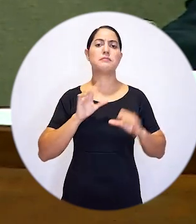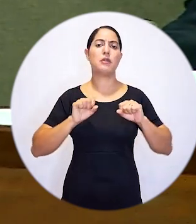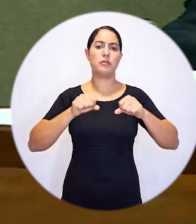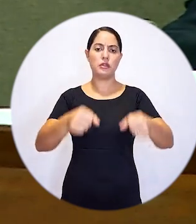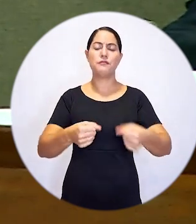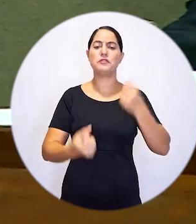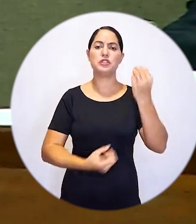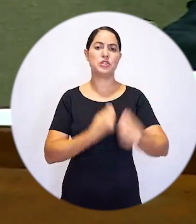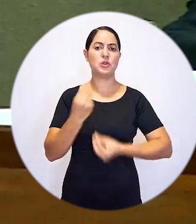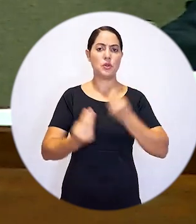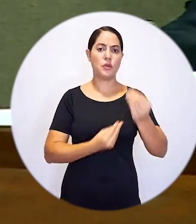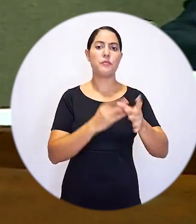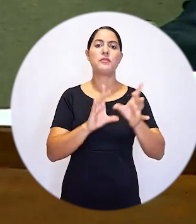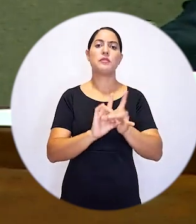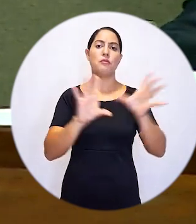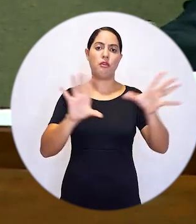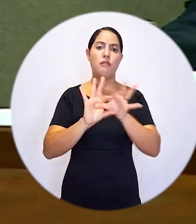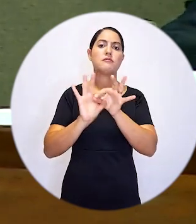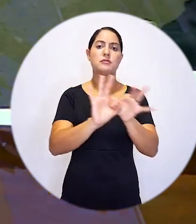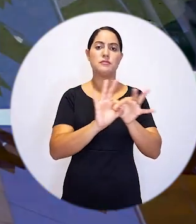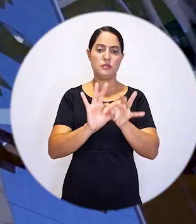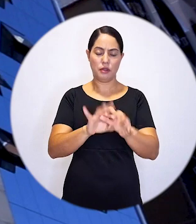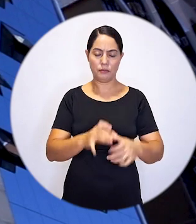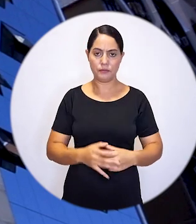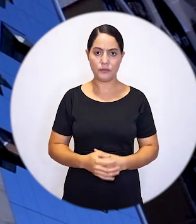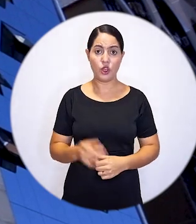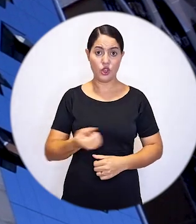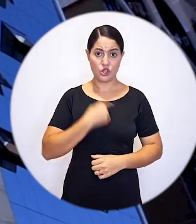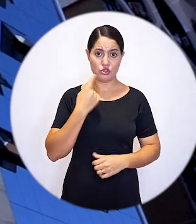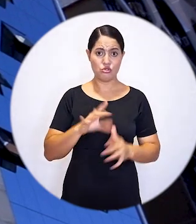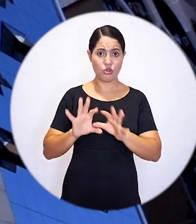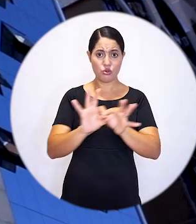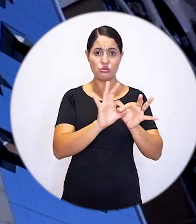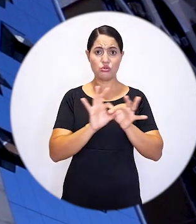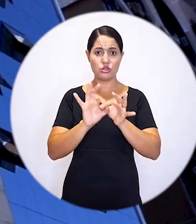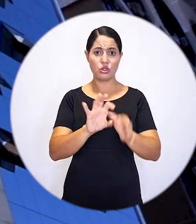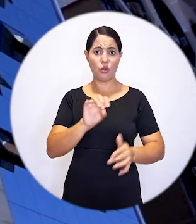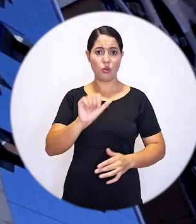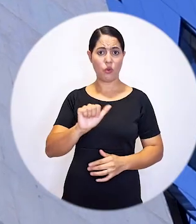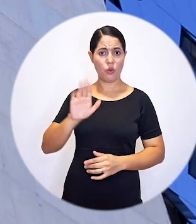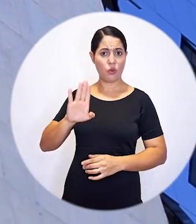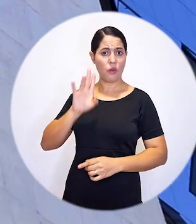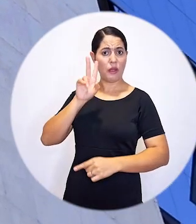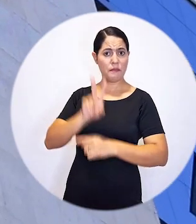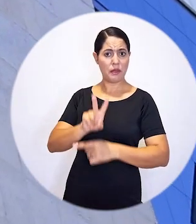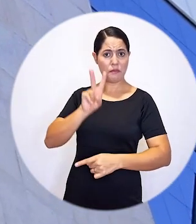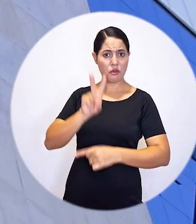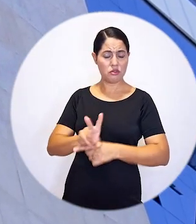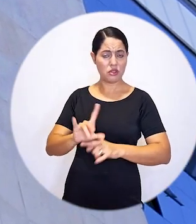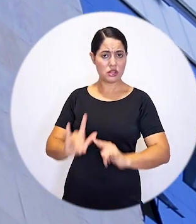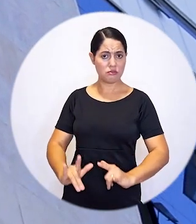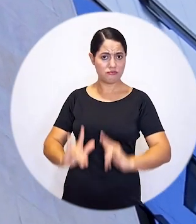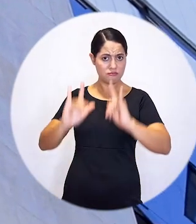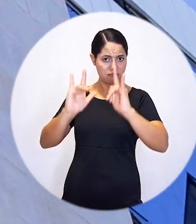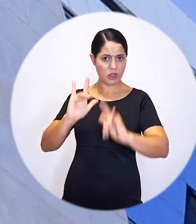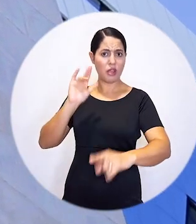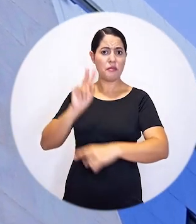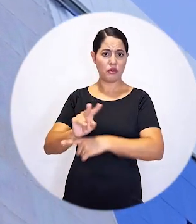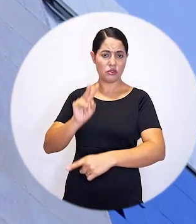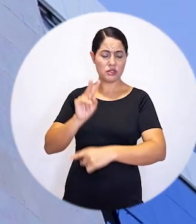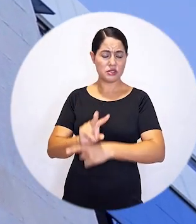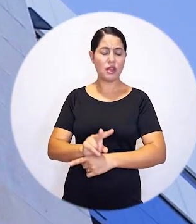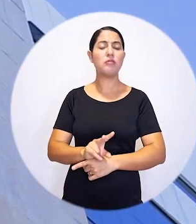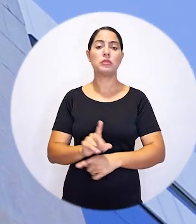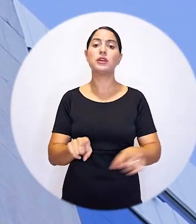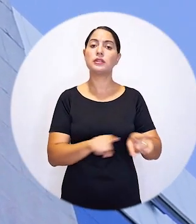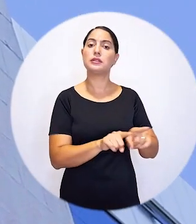interesses enquanto classe profissional. Assim como nos unimos para proteger o patrimônio da ordem, precisamos nos manter unidos